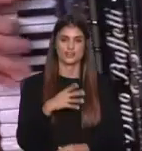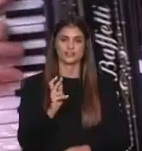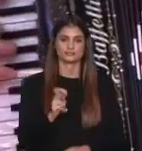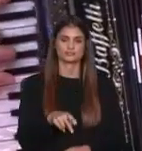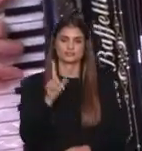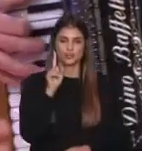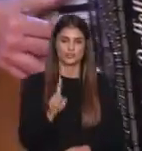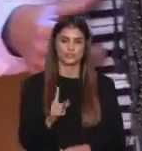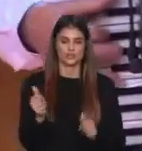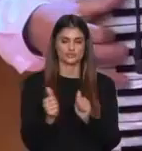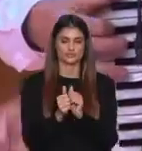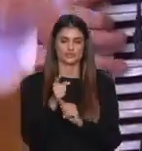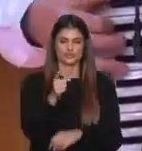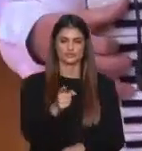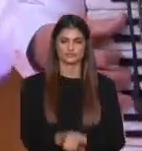bailar contigo.